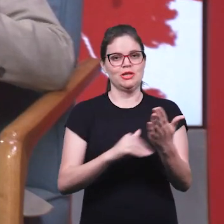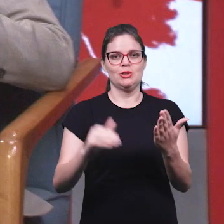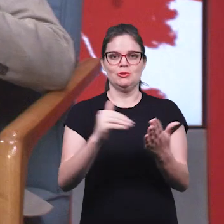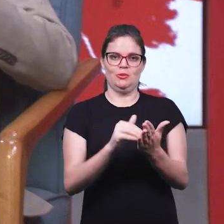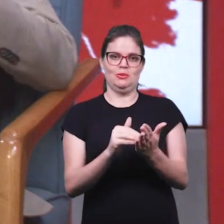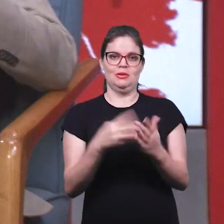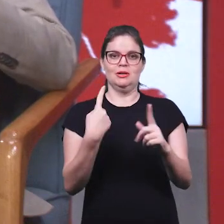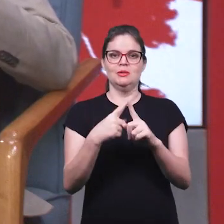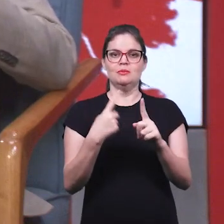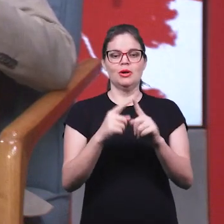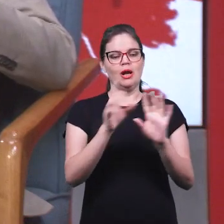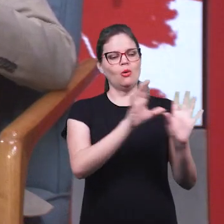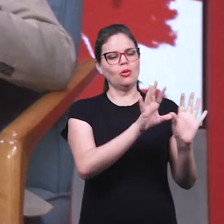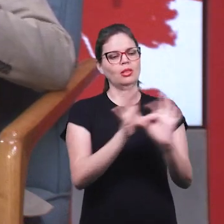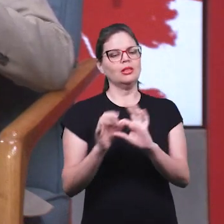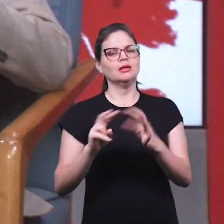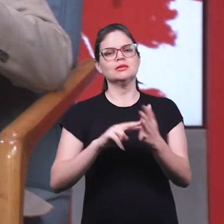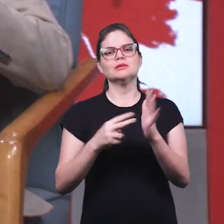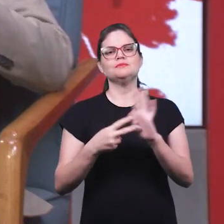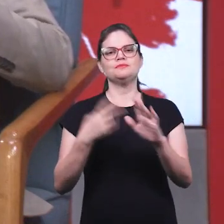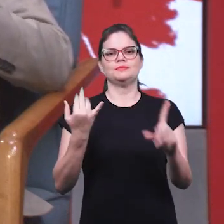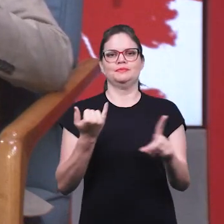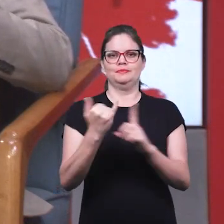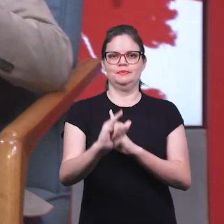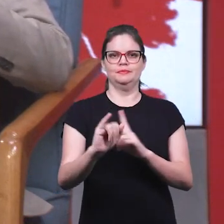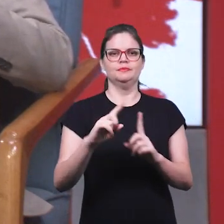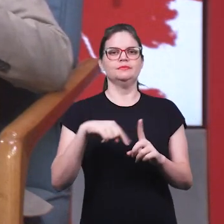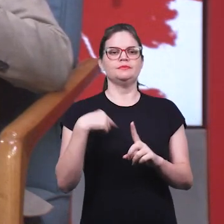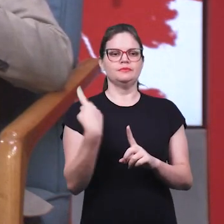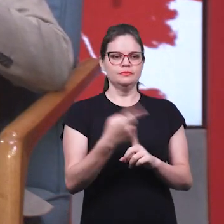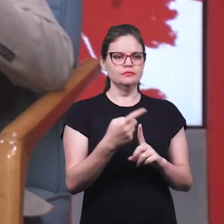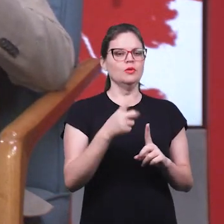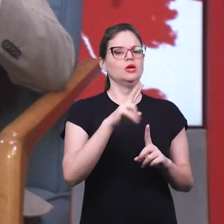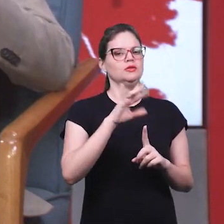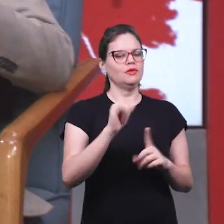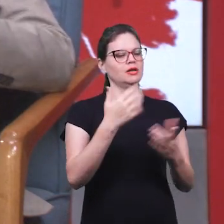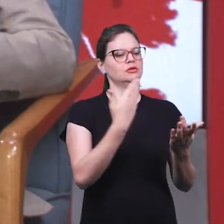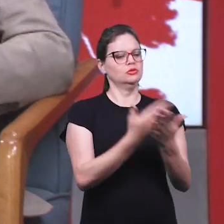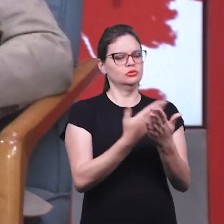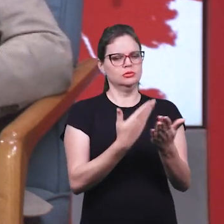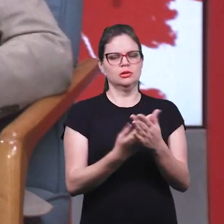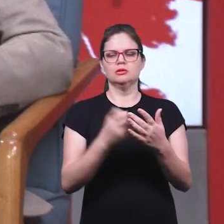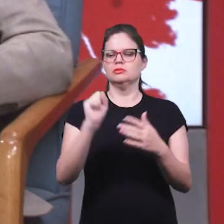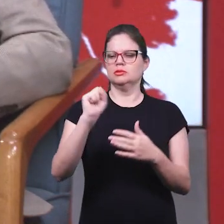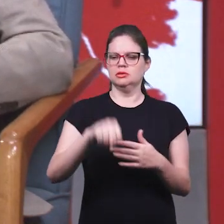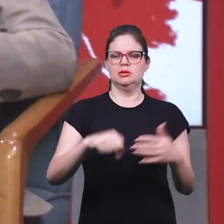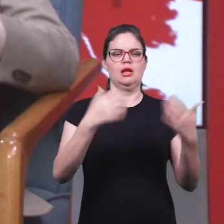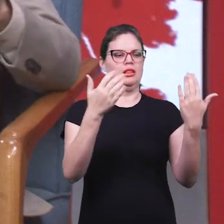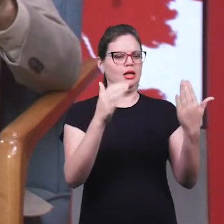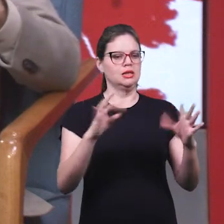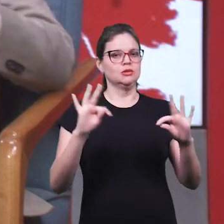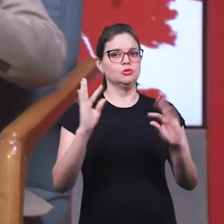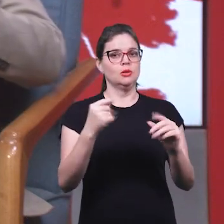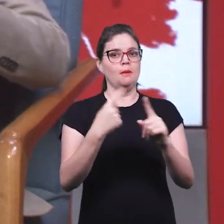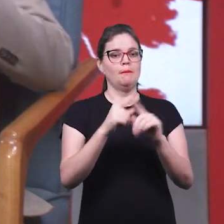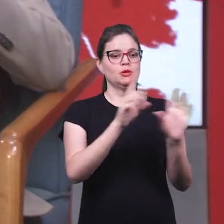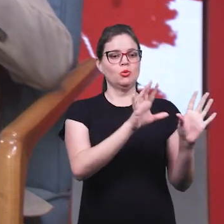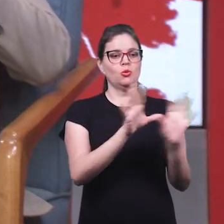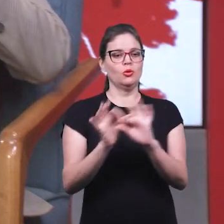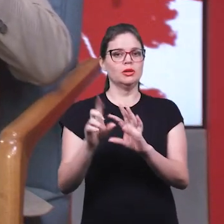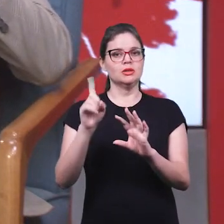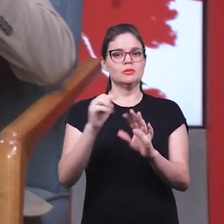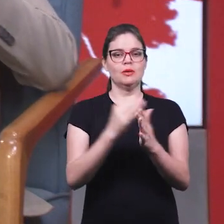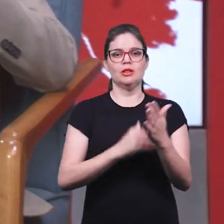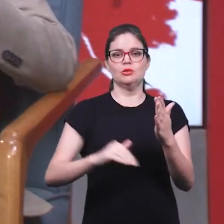para nós é o profético. Nós temos uma linha de avaliação, mas o contexto todo é profético. Por isso, toda a